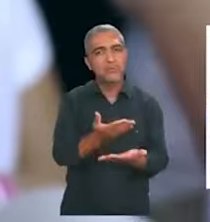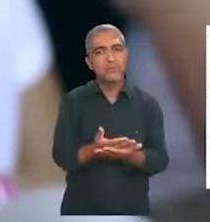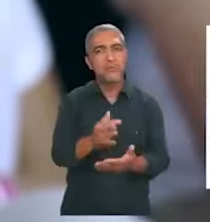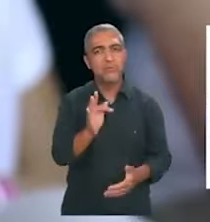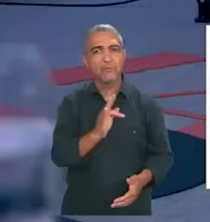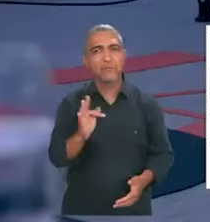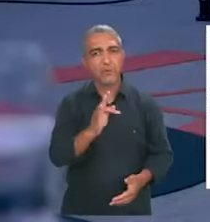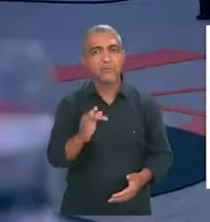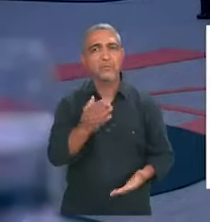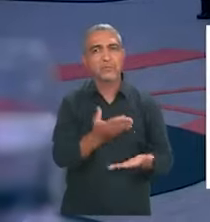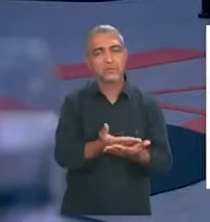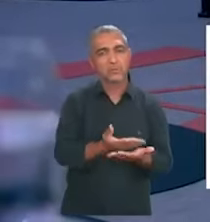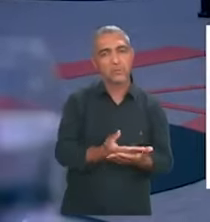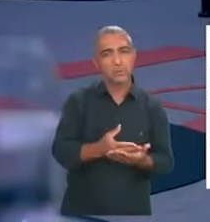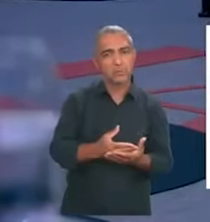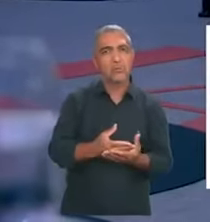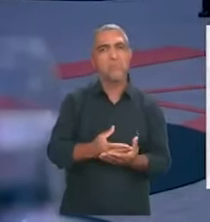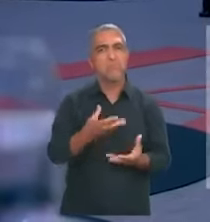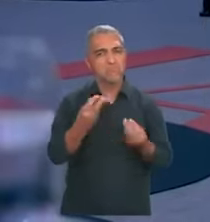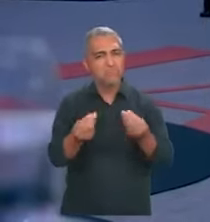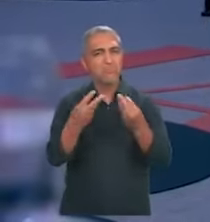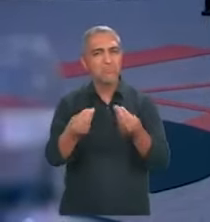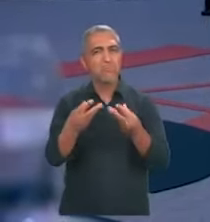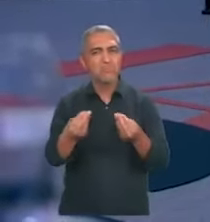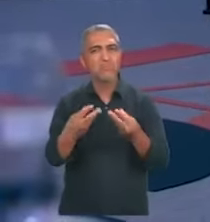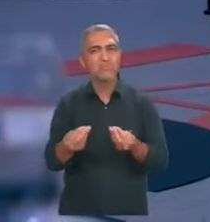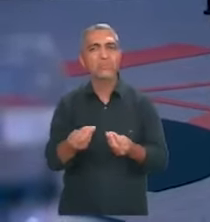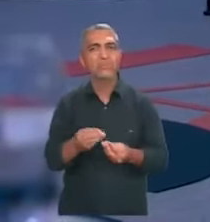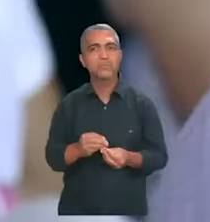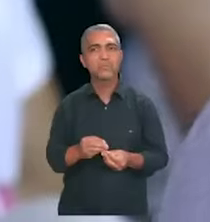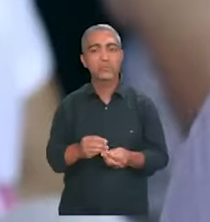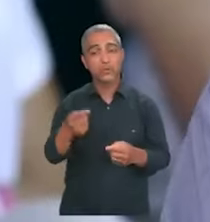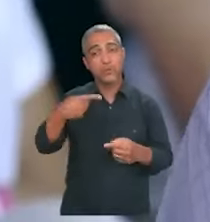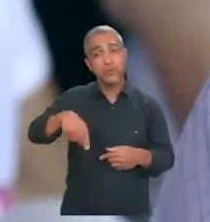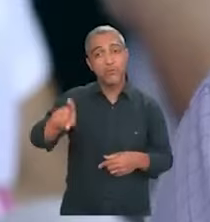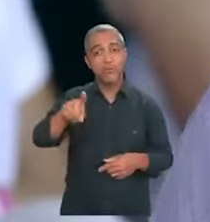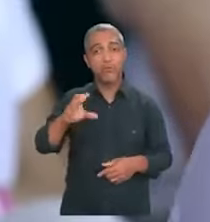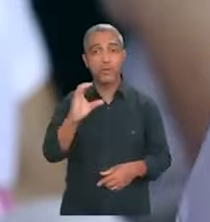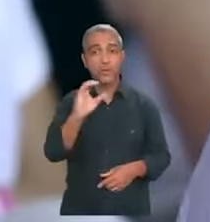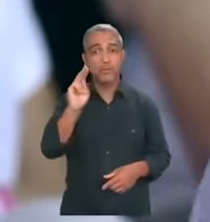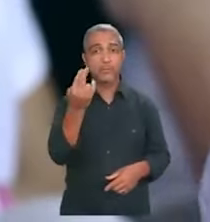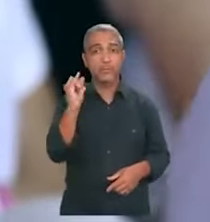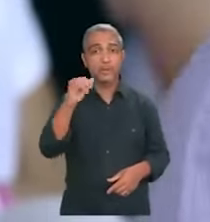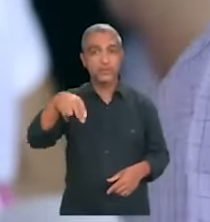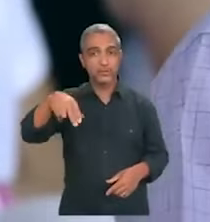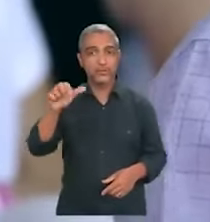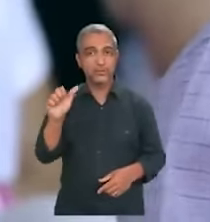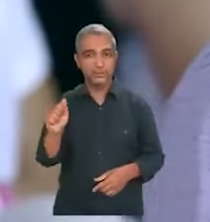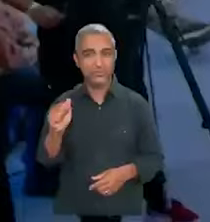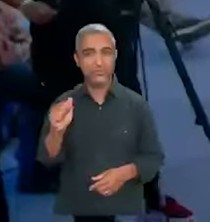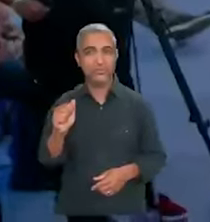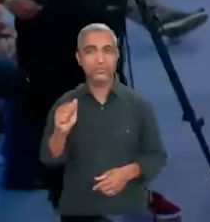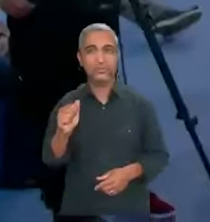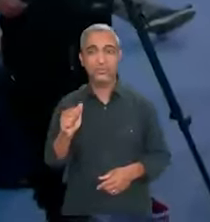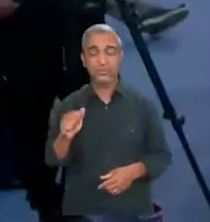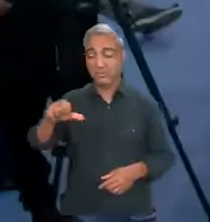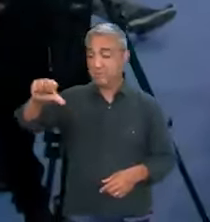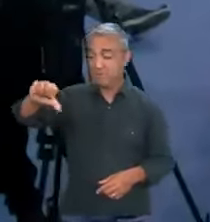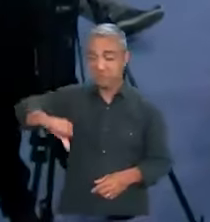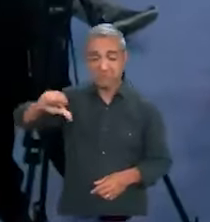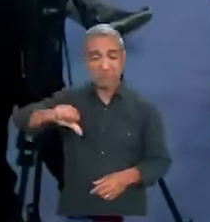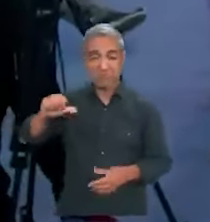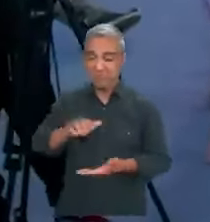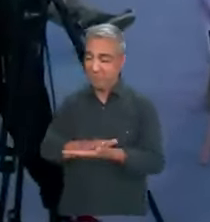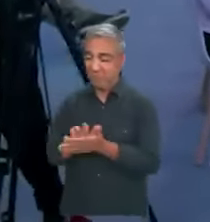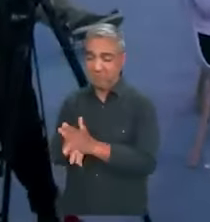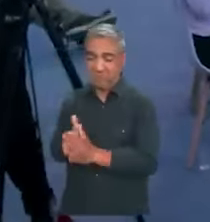Estudioso, divindade. Foi lá para a China, fracasso, 100%. Fracasso, não, ele não conseguiu fazer nada, ninguém queria